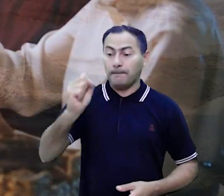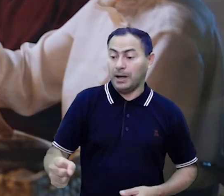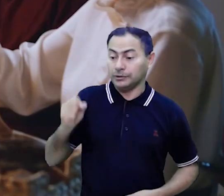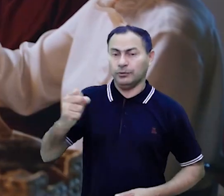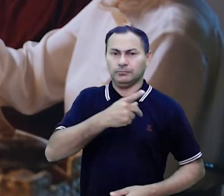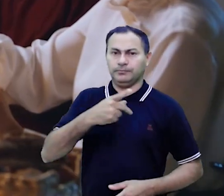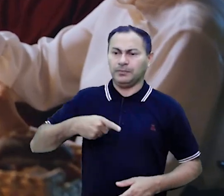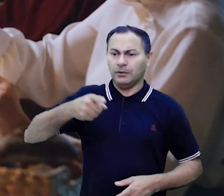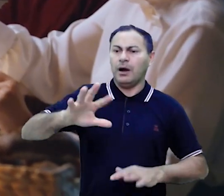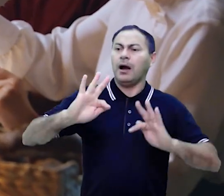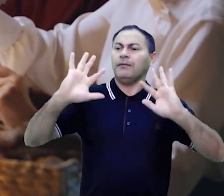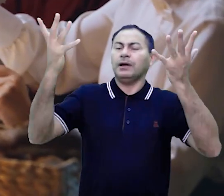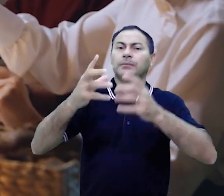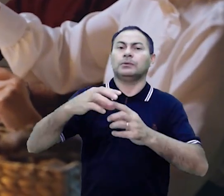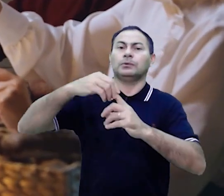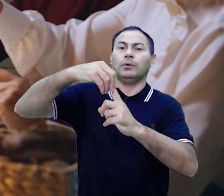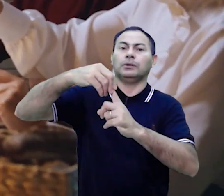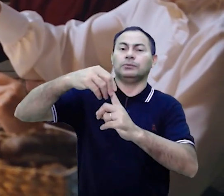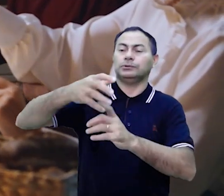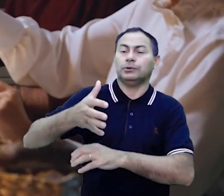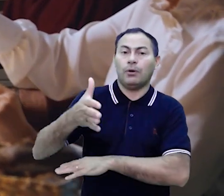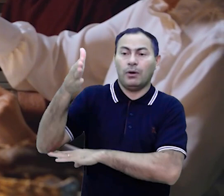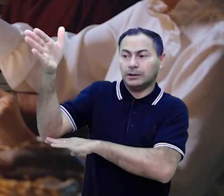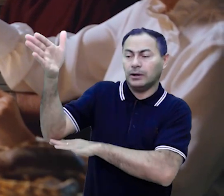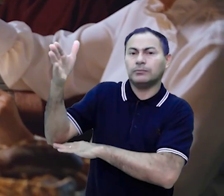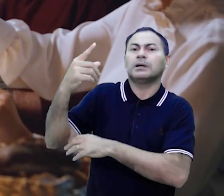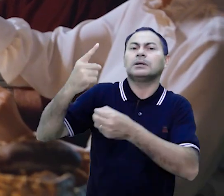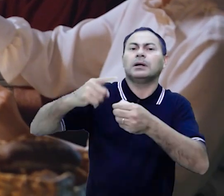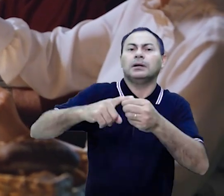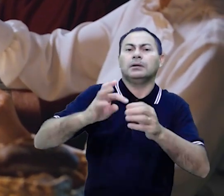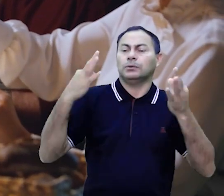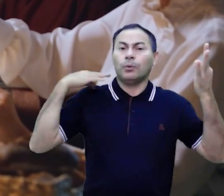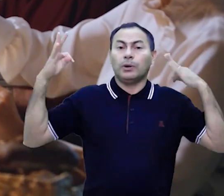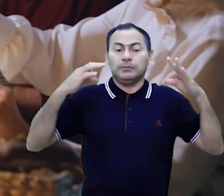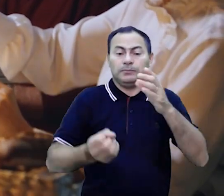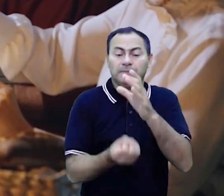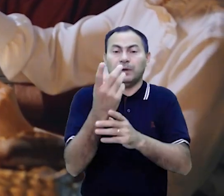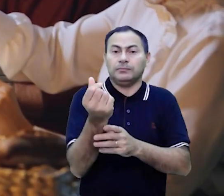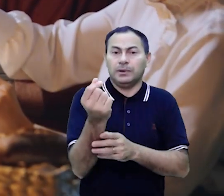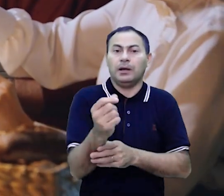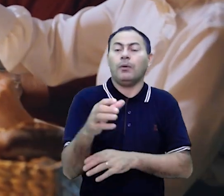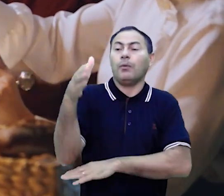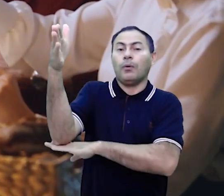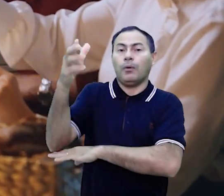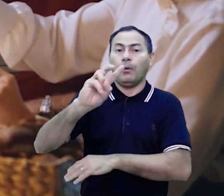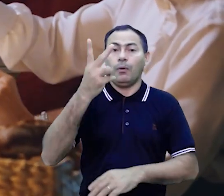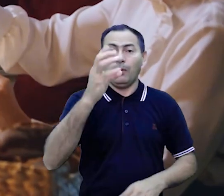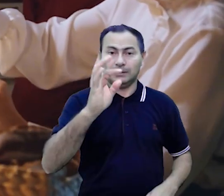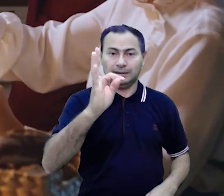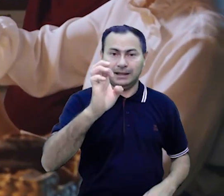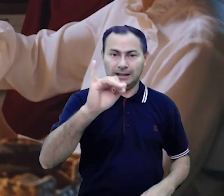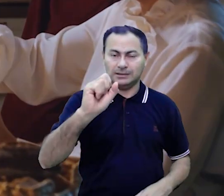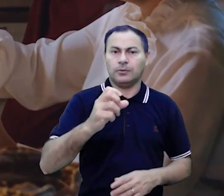que certa vez foi a um banquete para donos de hotéis. O evento aconteceu numa cidade turística e sua principal fonte de renda eram os